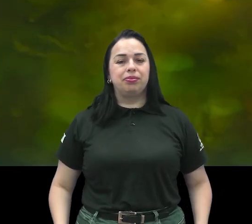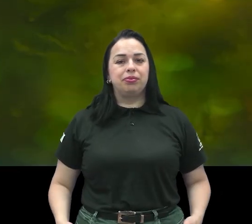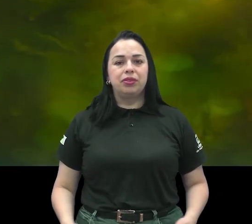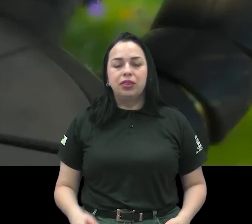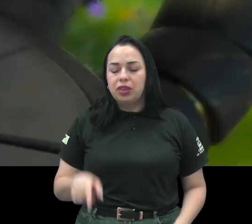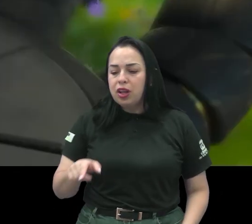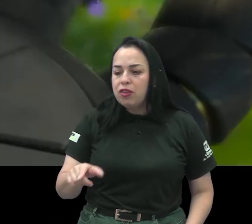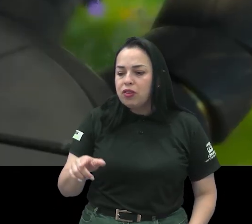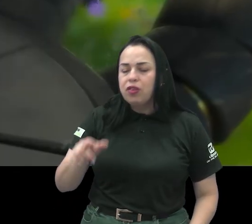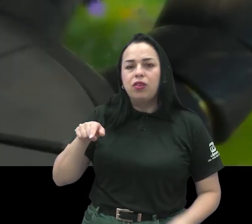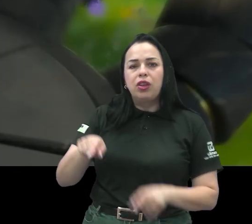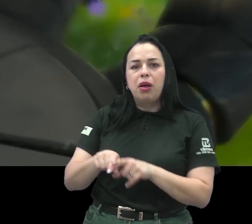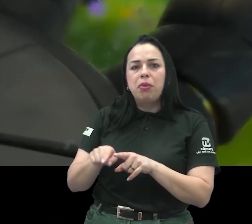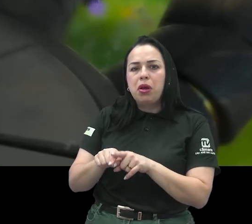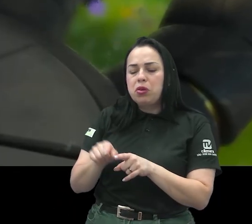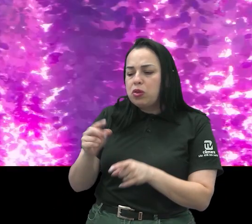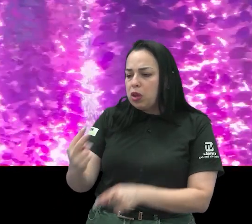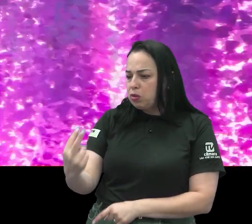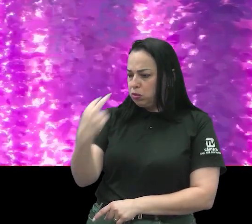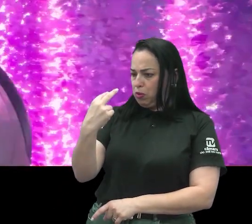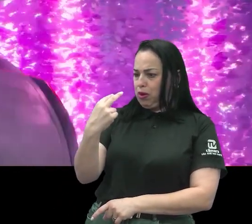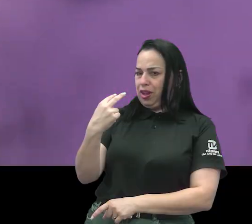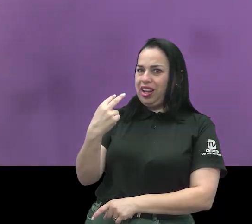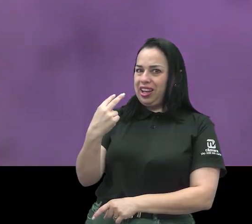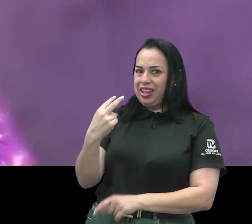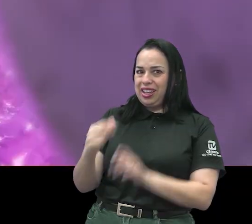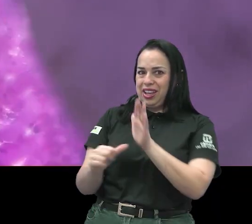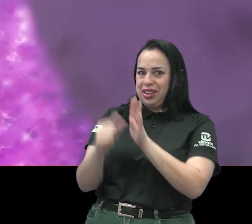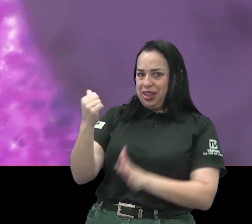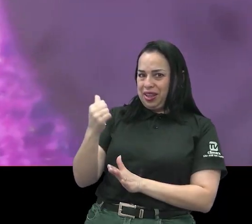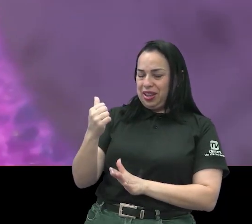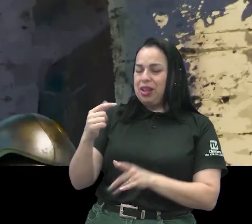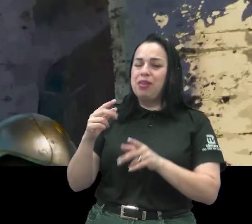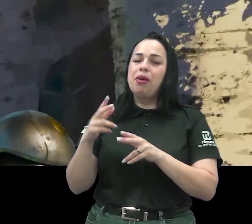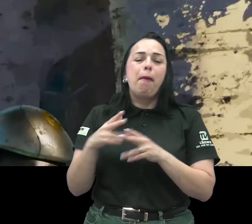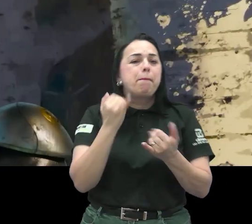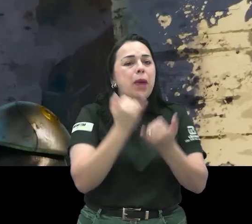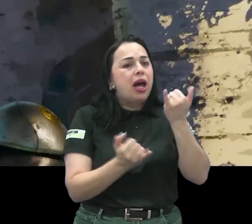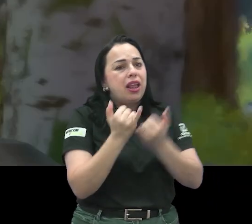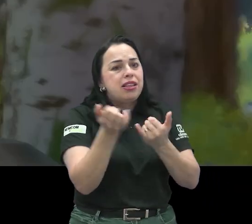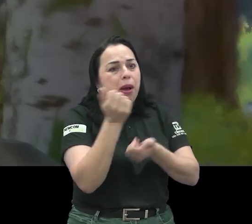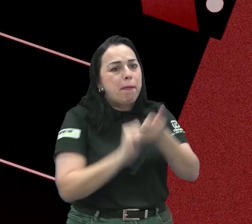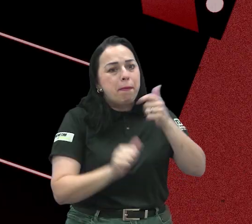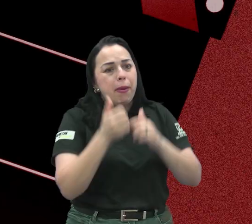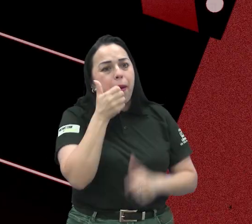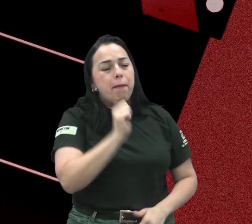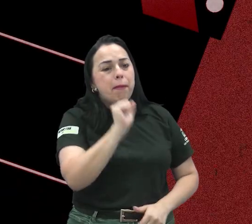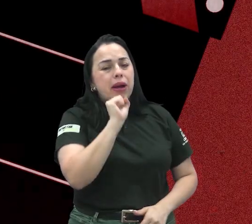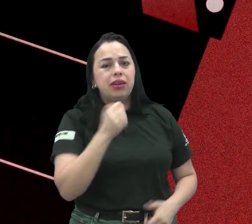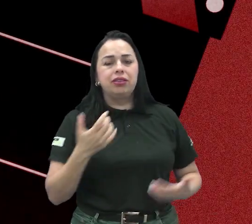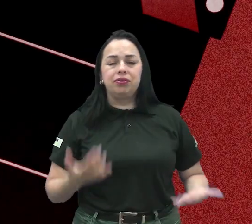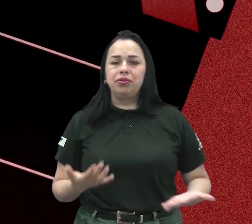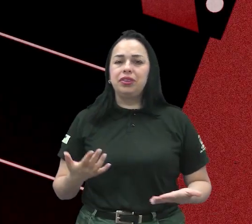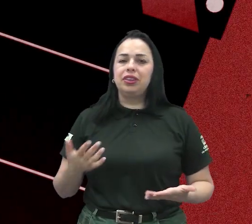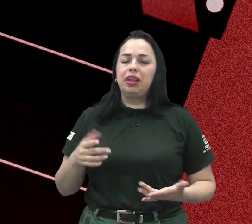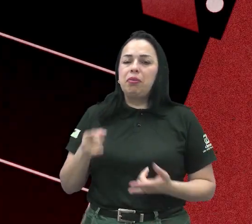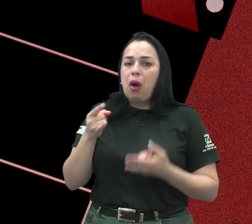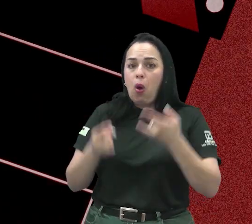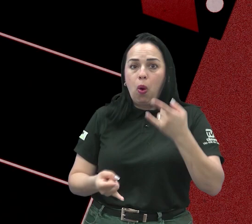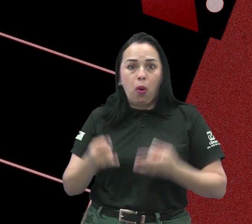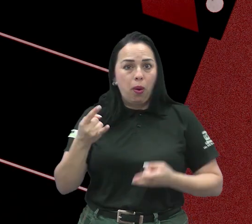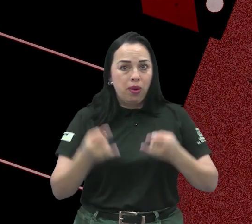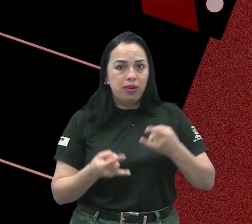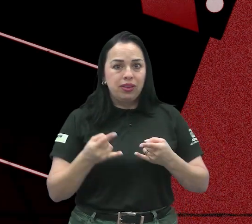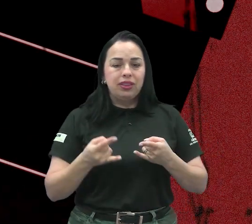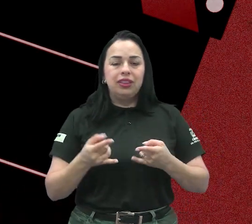Filhotes de ganso se apegam à primeira coisa que vem, que no caso foi você. Você é a mãe dele agora. Visivelmente, Robô Selvagem